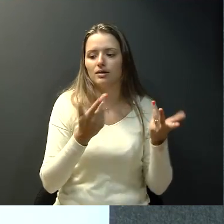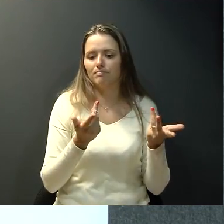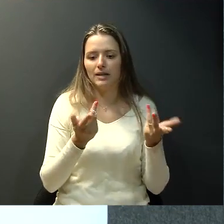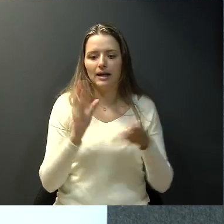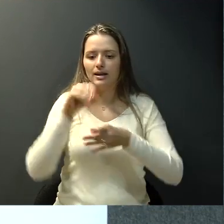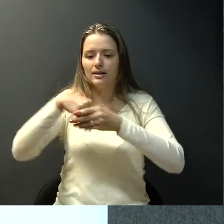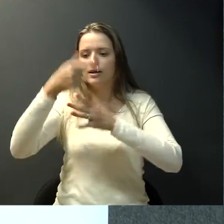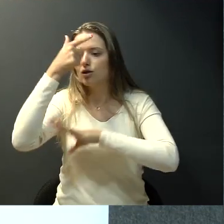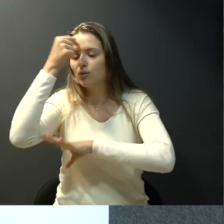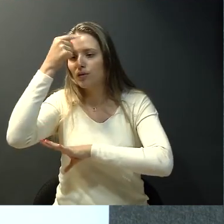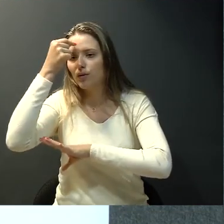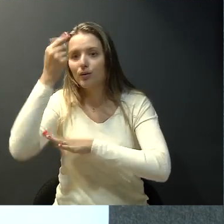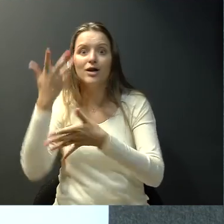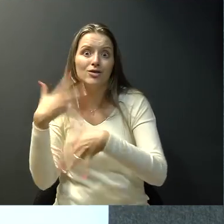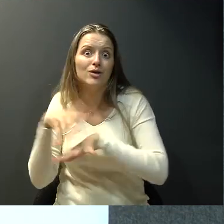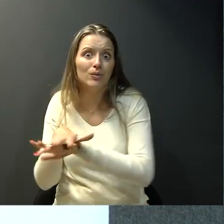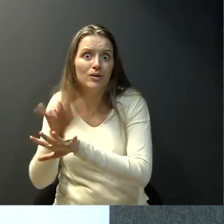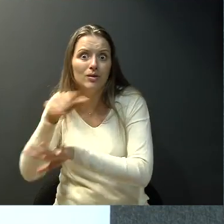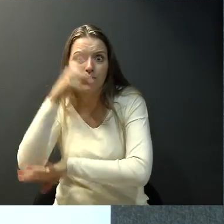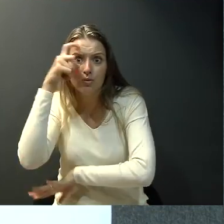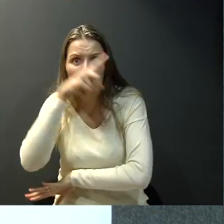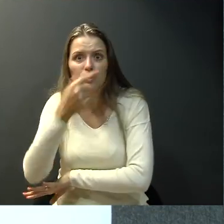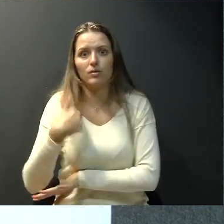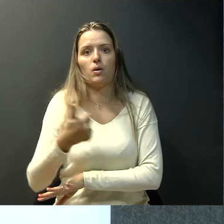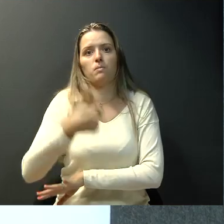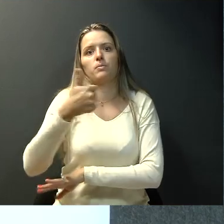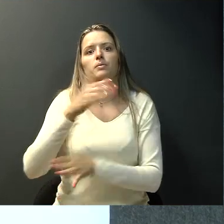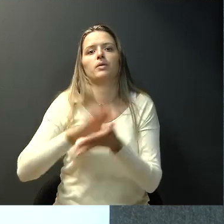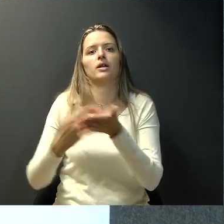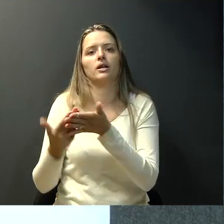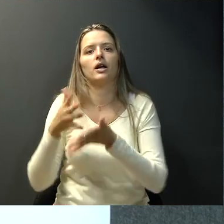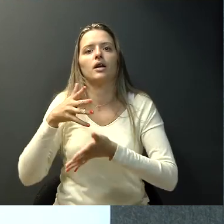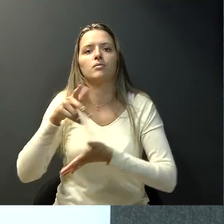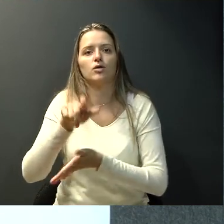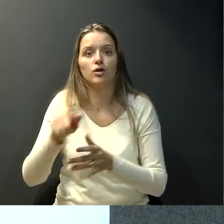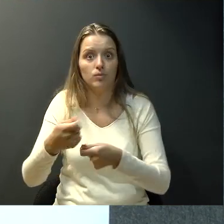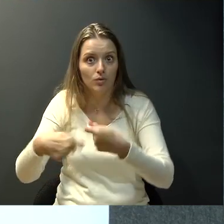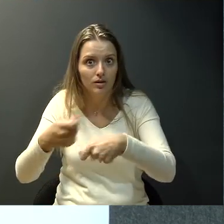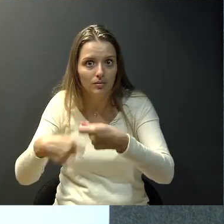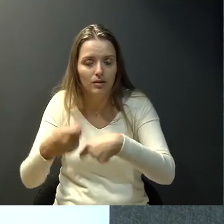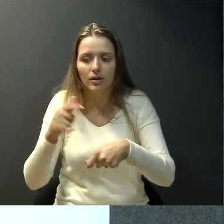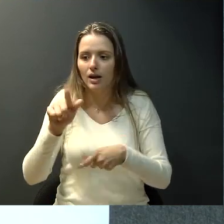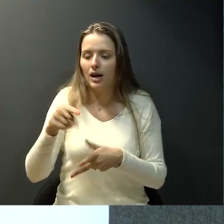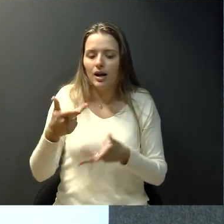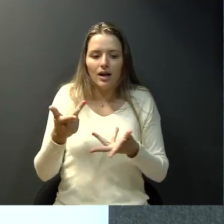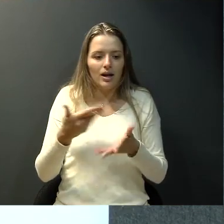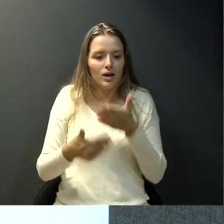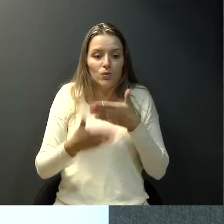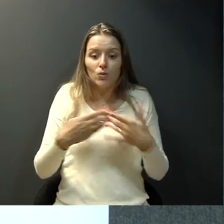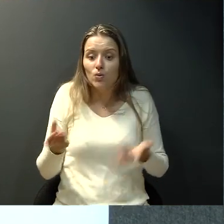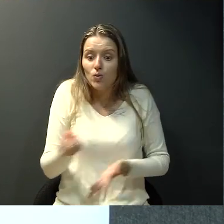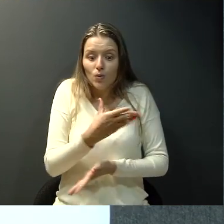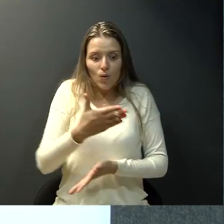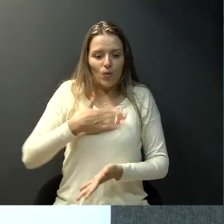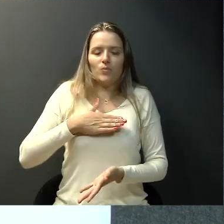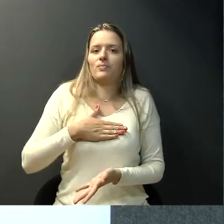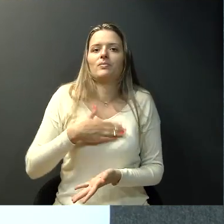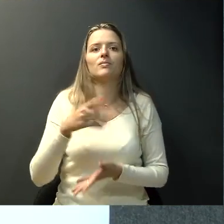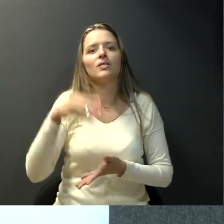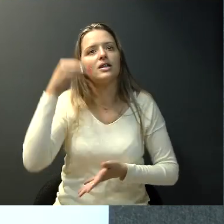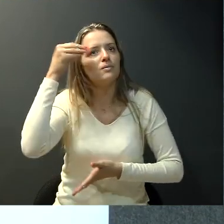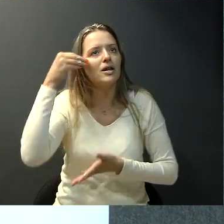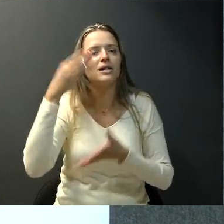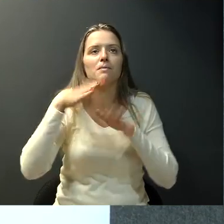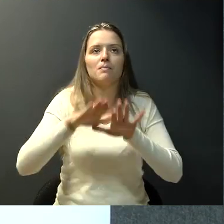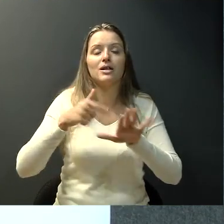lá seria incluso, né? E eu, a primeira intérprete de administração, era tudo novidade para mim, para ele também, mas foi assim